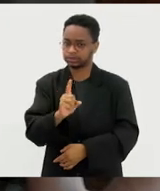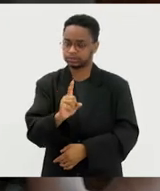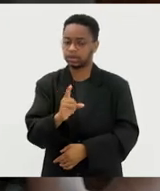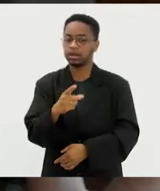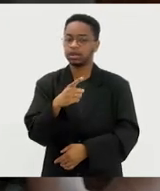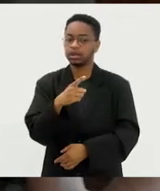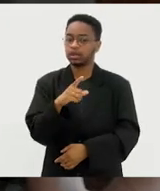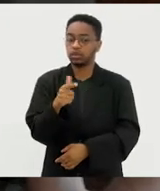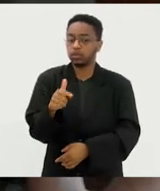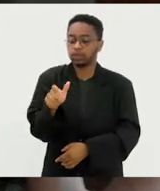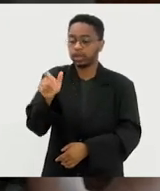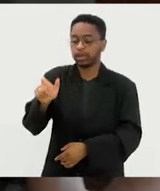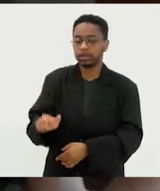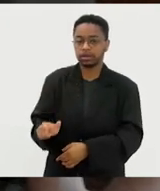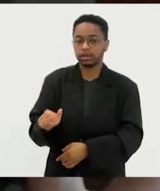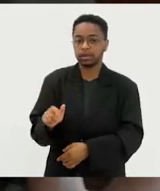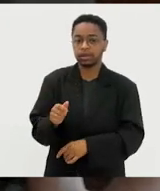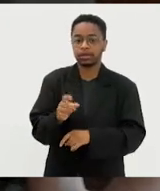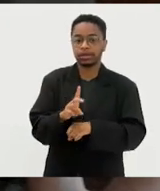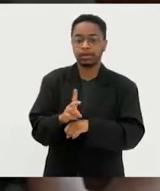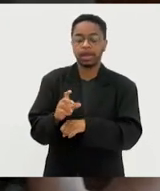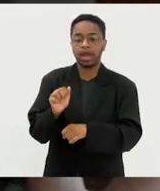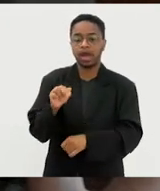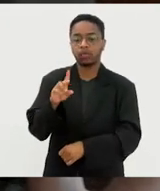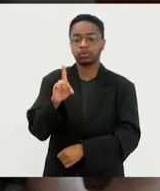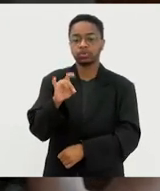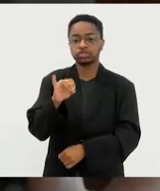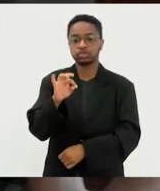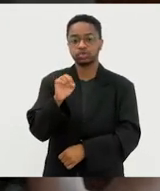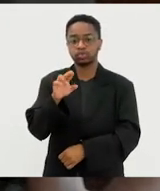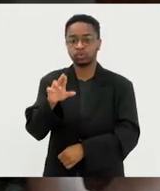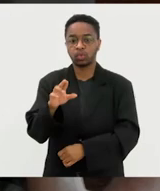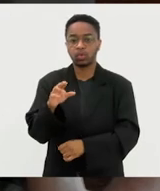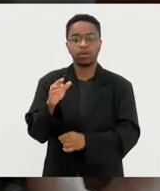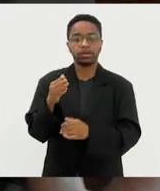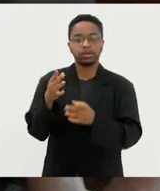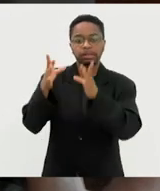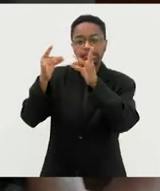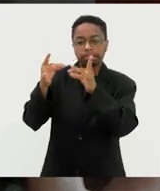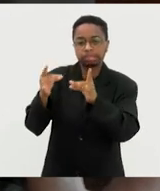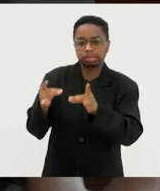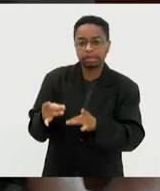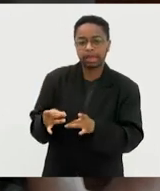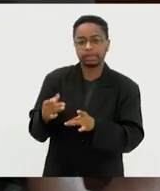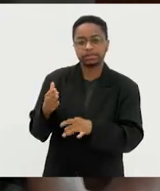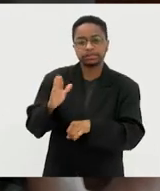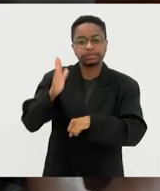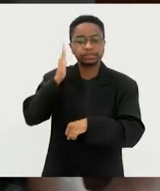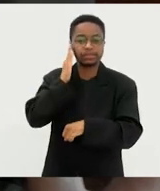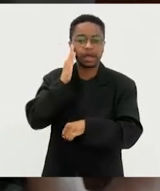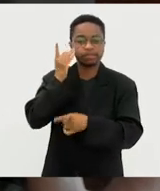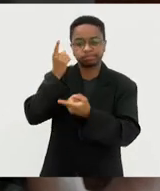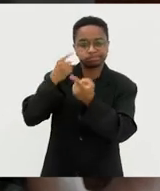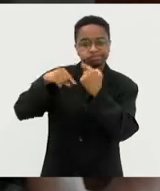auditor fiscal que fique especialista em royalty, participação especial, da noite para o